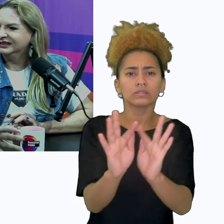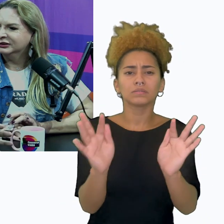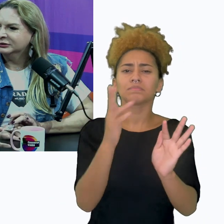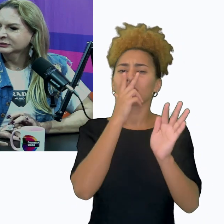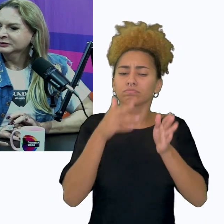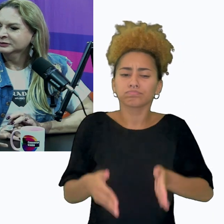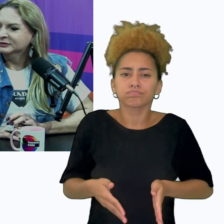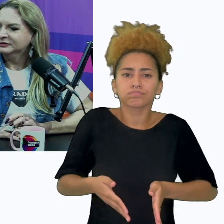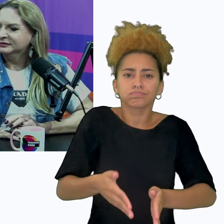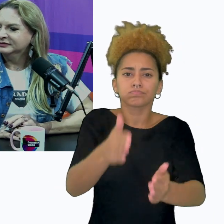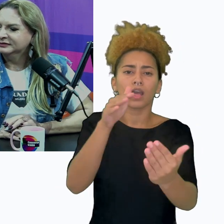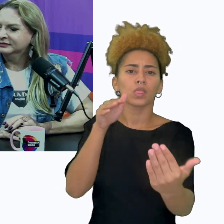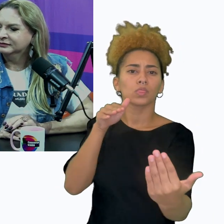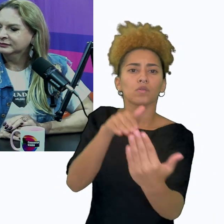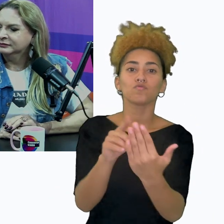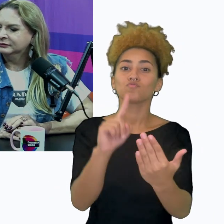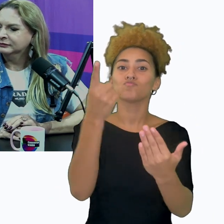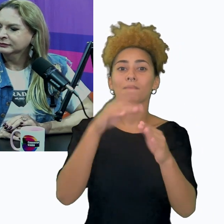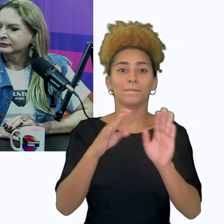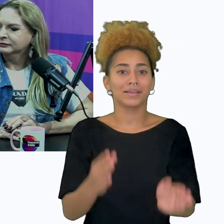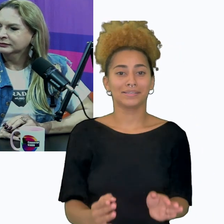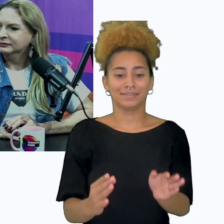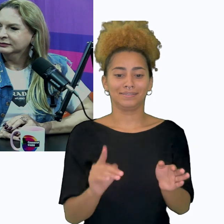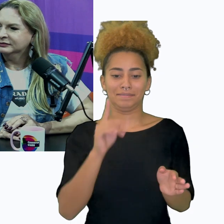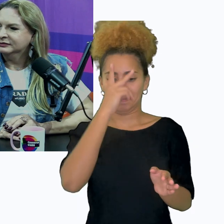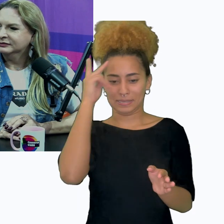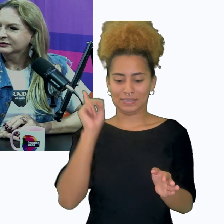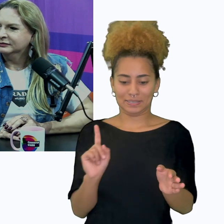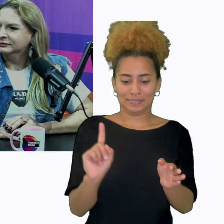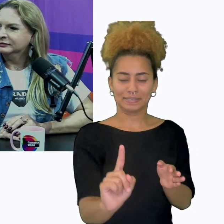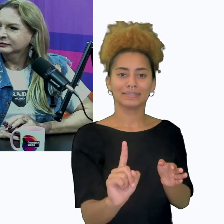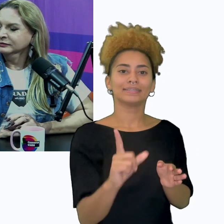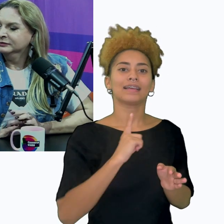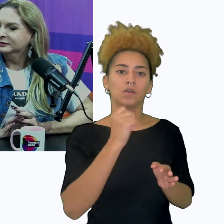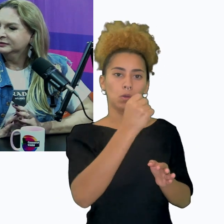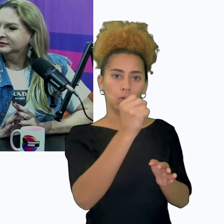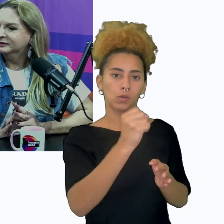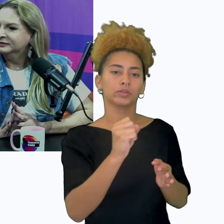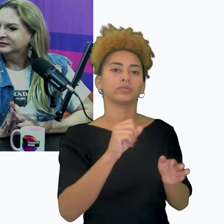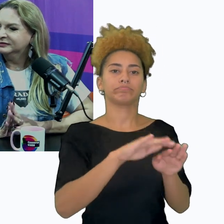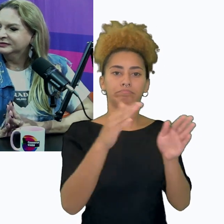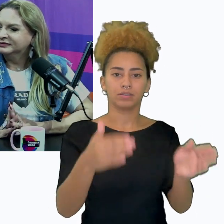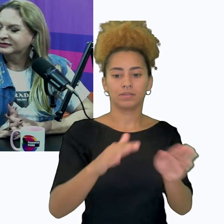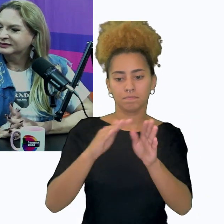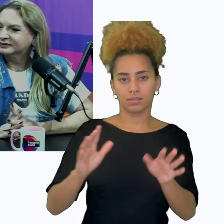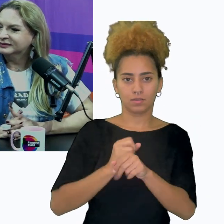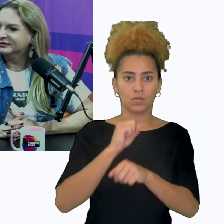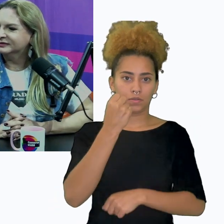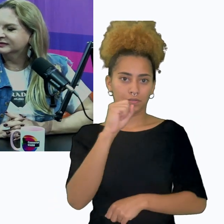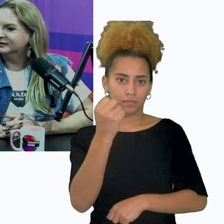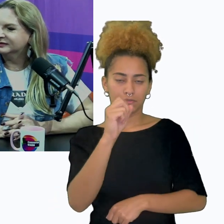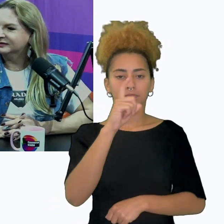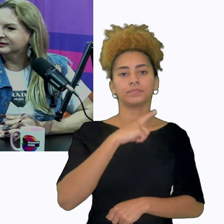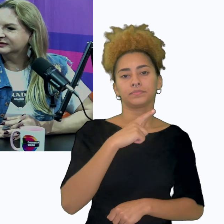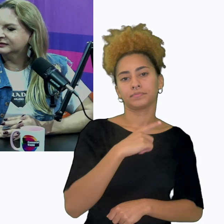pequenininho, o corredor era 1,5 m de corredor, lá no final, só cabia uma mesa e uma pessoa passando, né? Aí eram 8 mesas e lá no fundo tinha